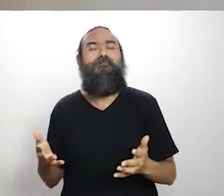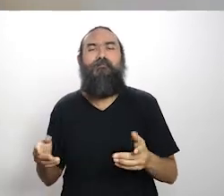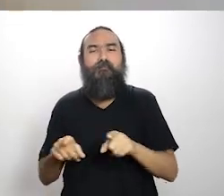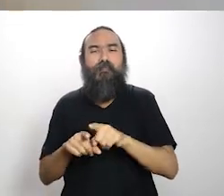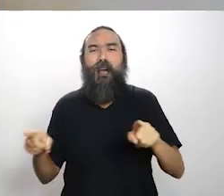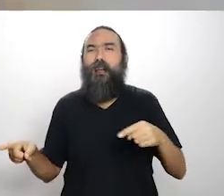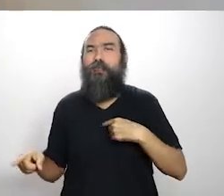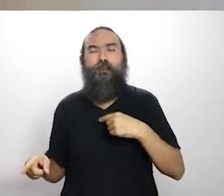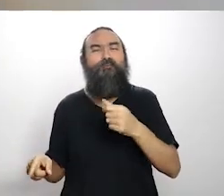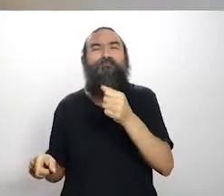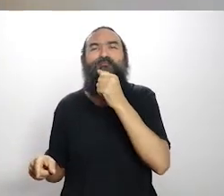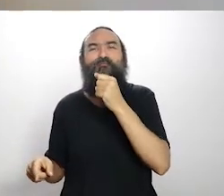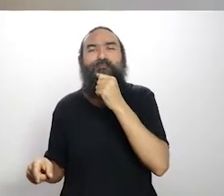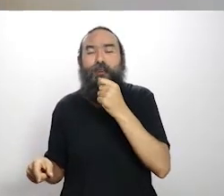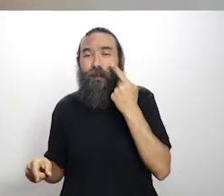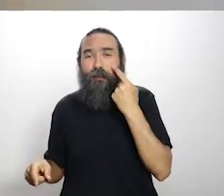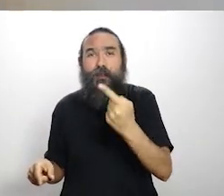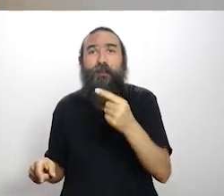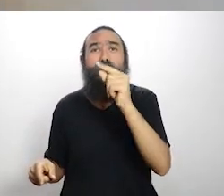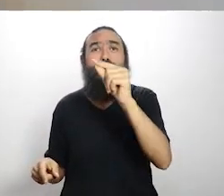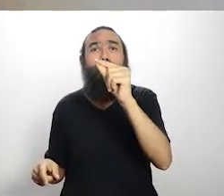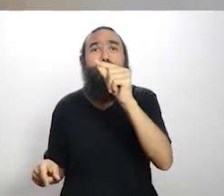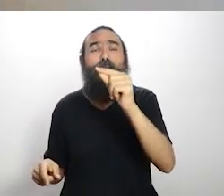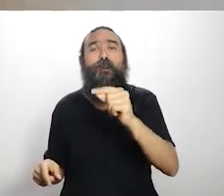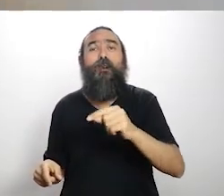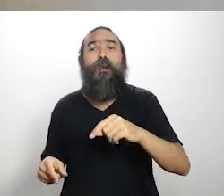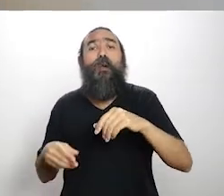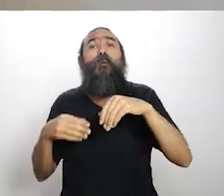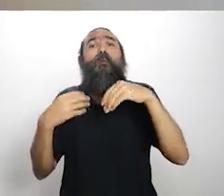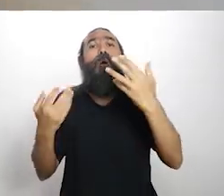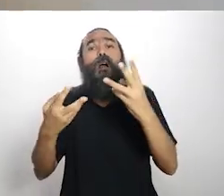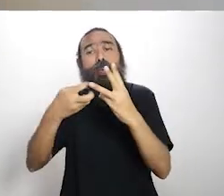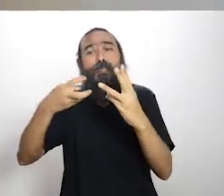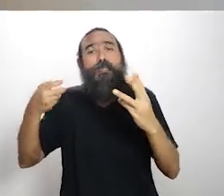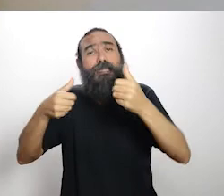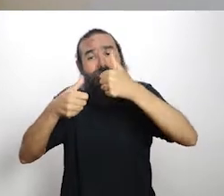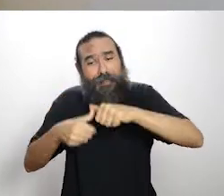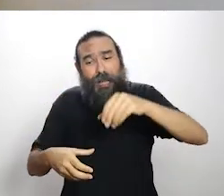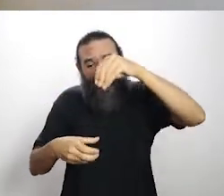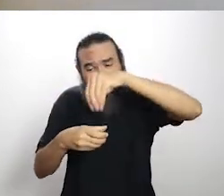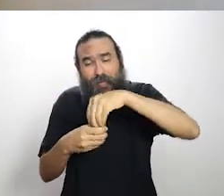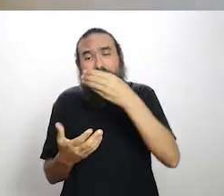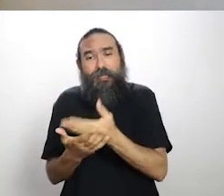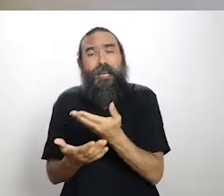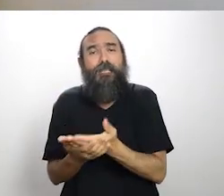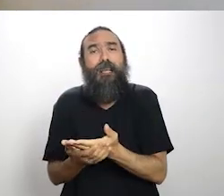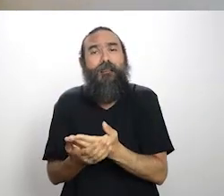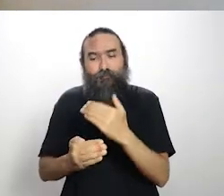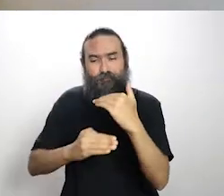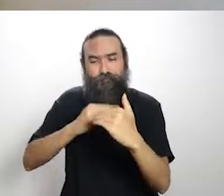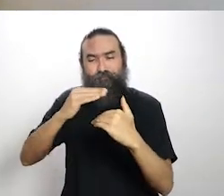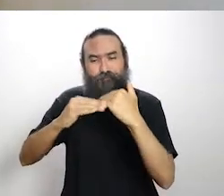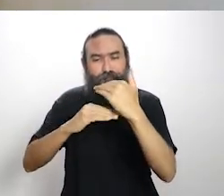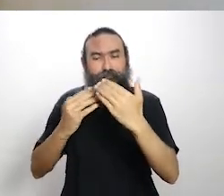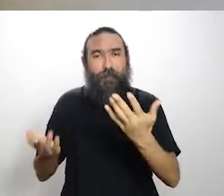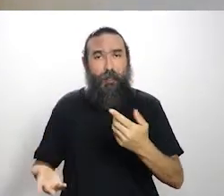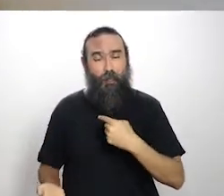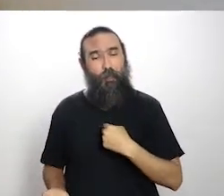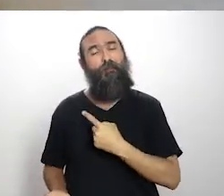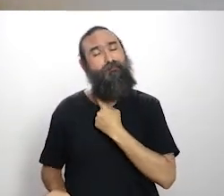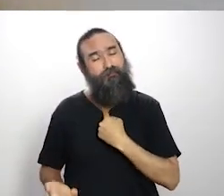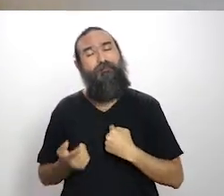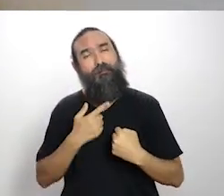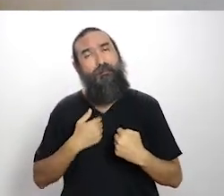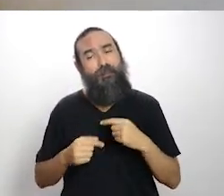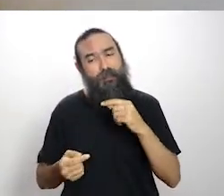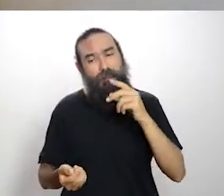o levantamento dos indígenas que estão presentes dentro ali da sala de aula. Então, eu espero isso ainda, porque ao mesmo tempo que eu estou